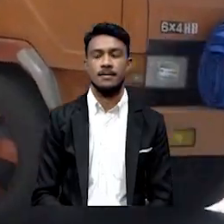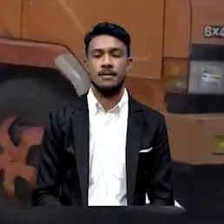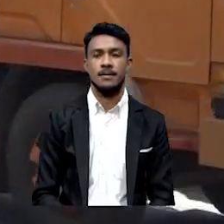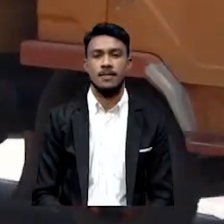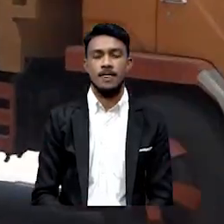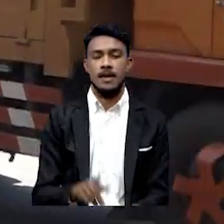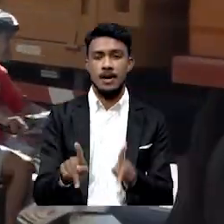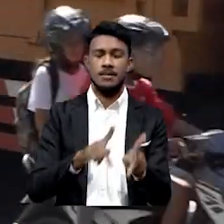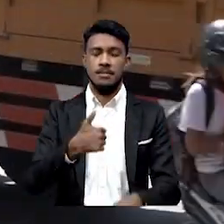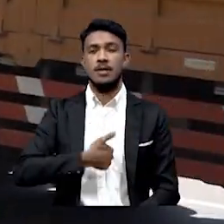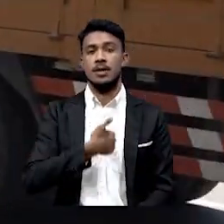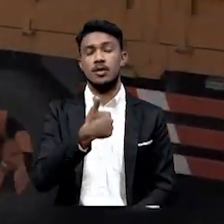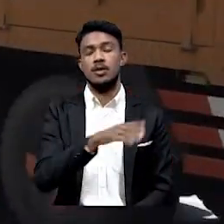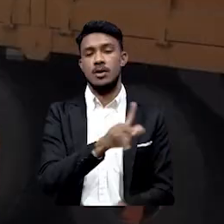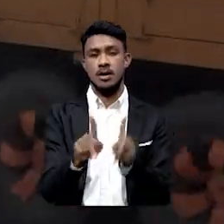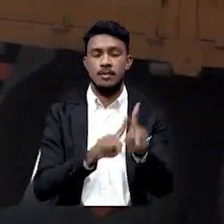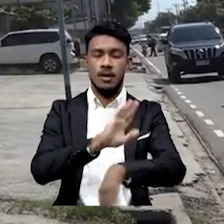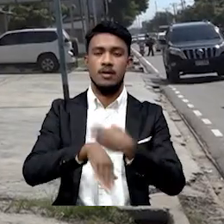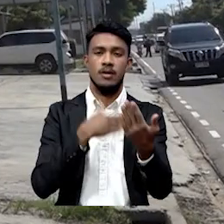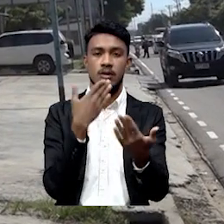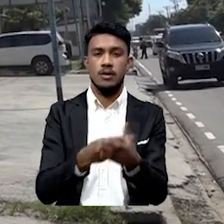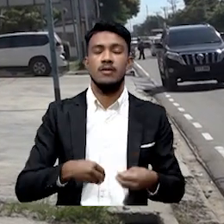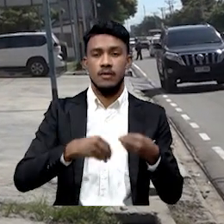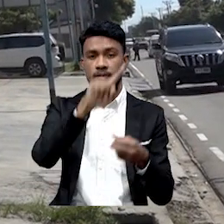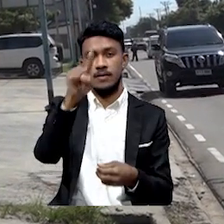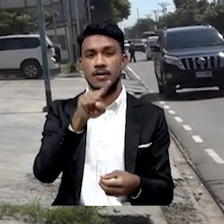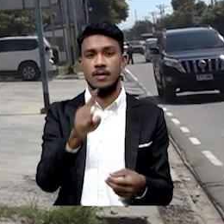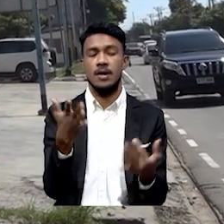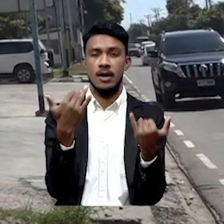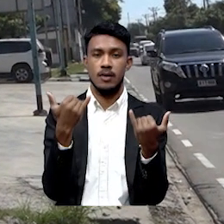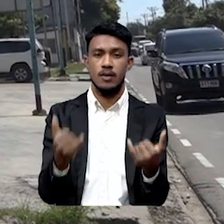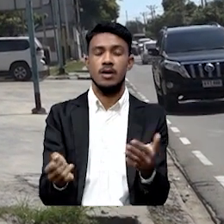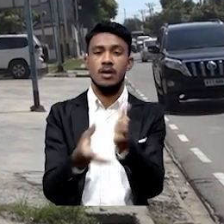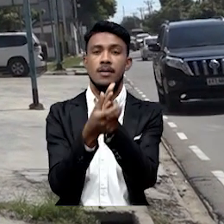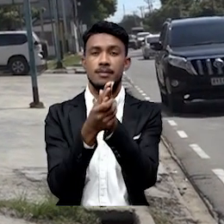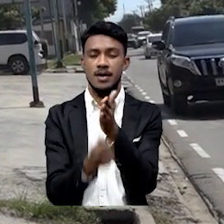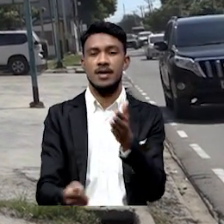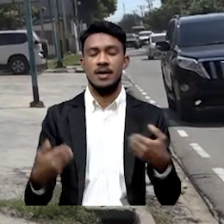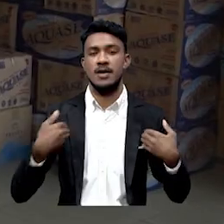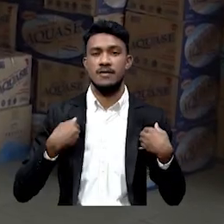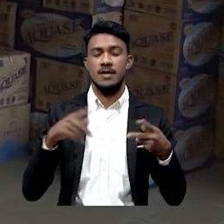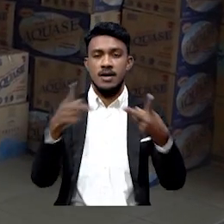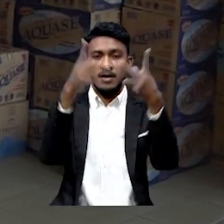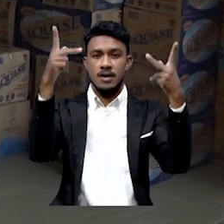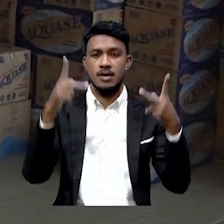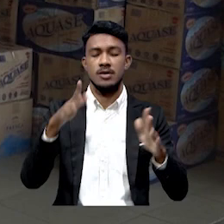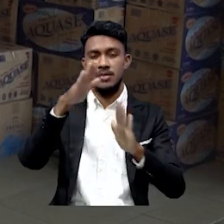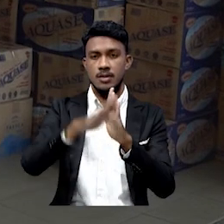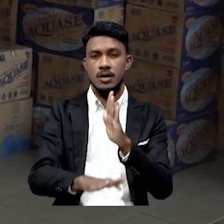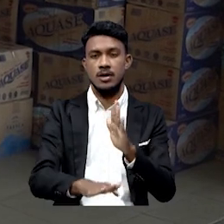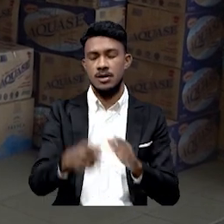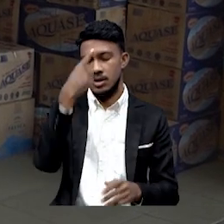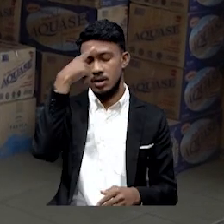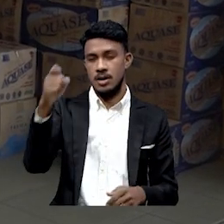Setor privado ou sociedade civil, ato questão ne, tamba de daun ne, stok mina e a loja distribuidor Cira menos, impacto de crise